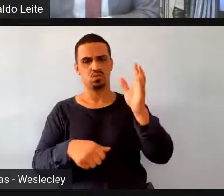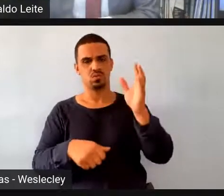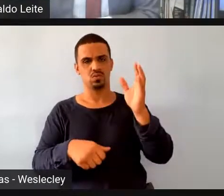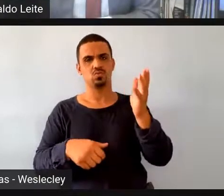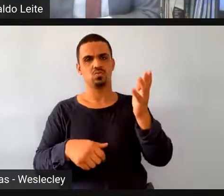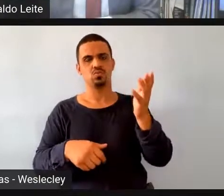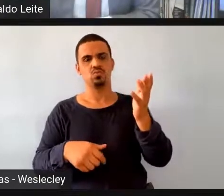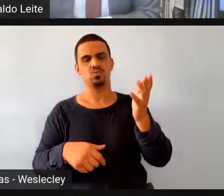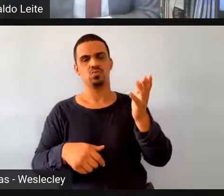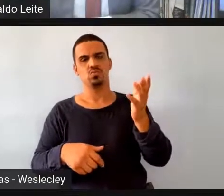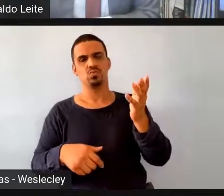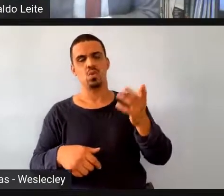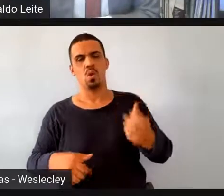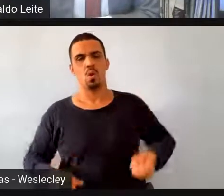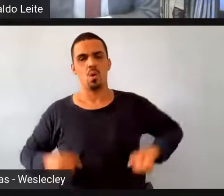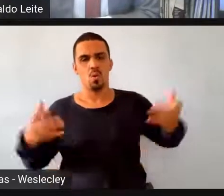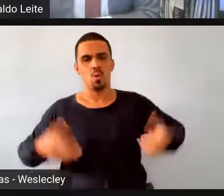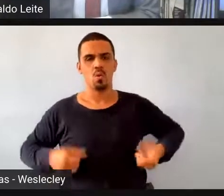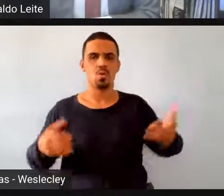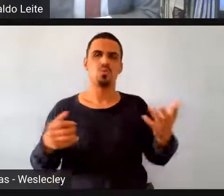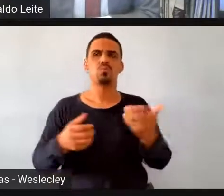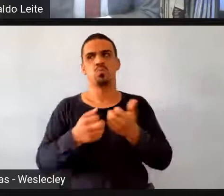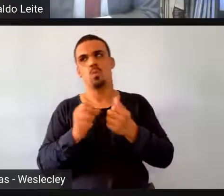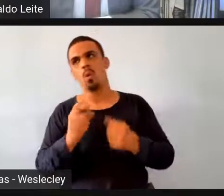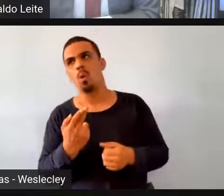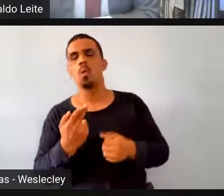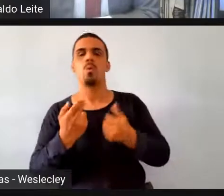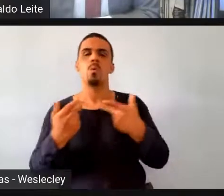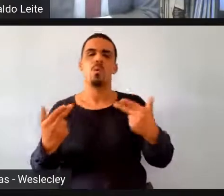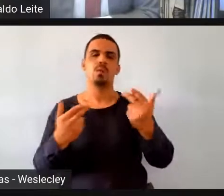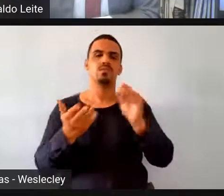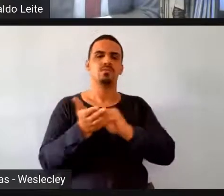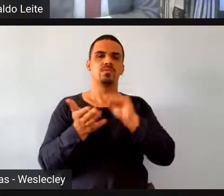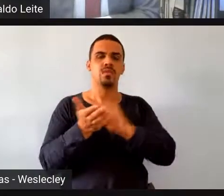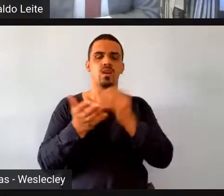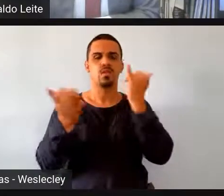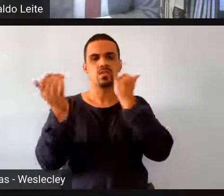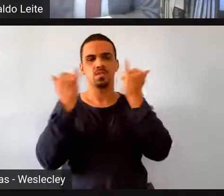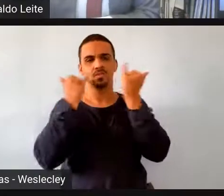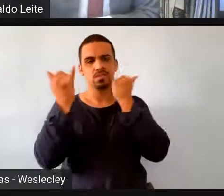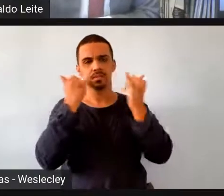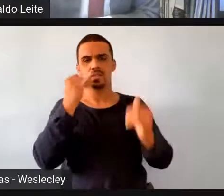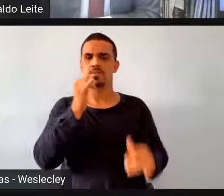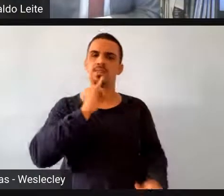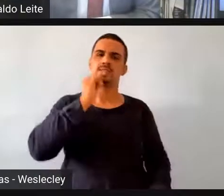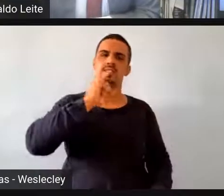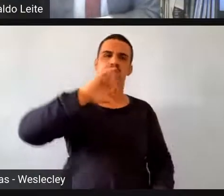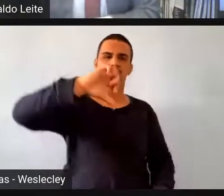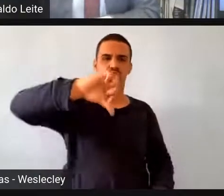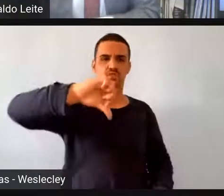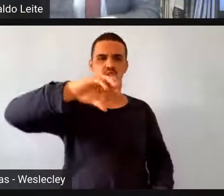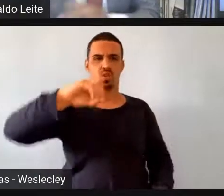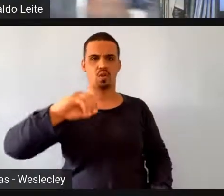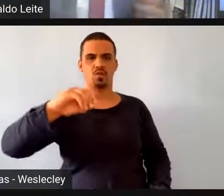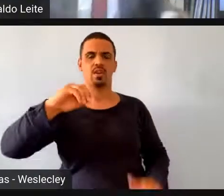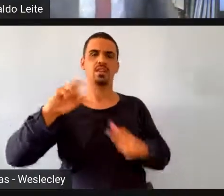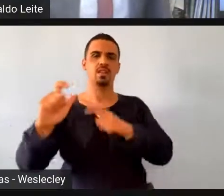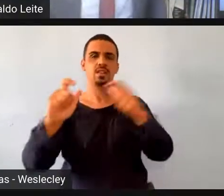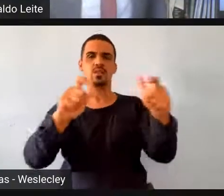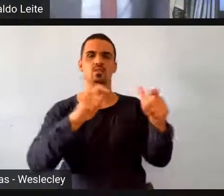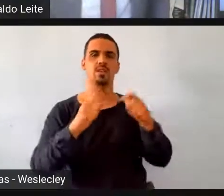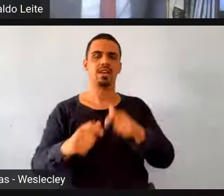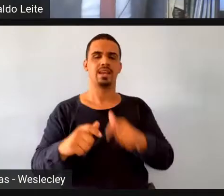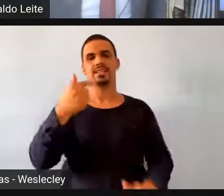os custos de desinformação, digamos assim, a partir de uma disputa de 90 cadeiras, 70 cadeiras, 50 cadeiras no mesmo